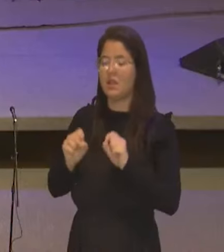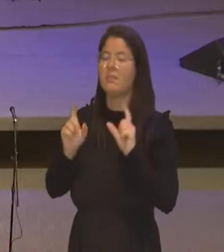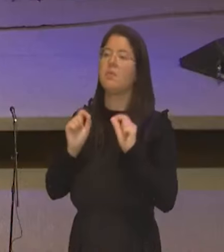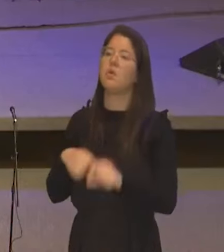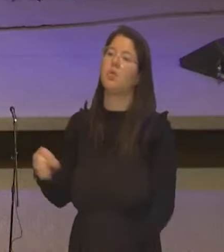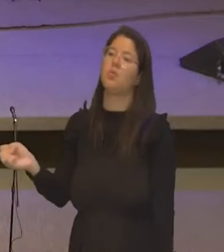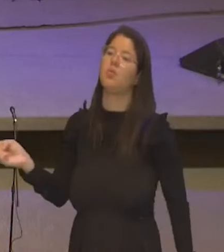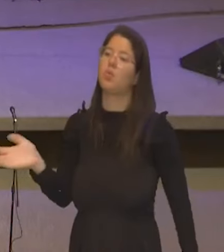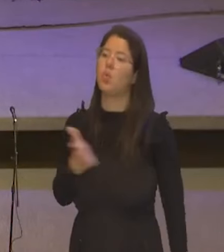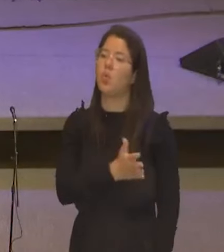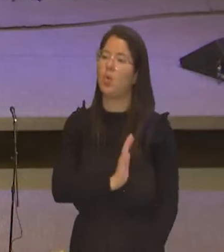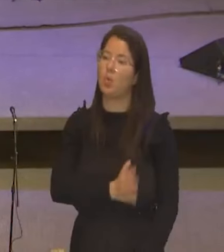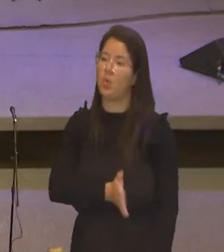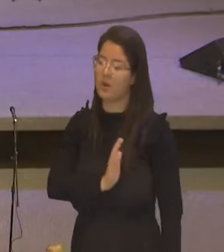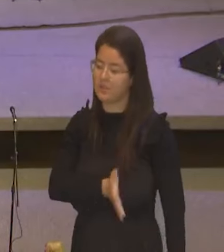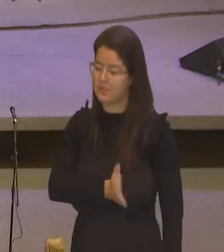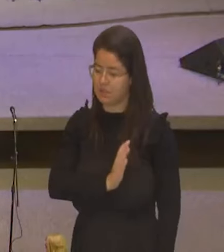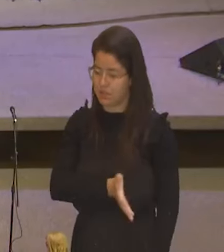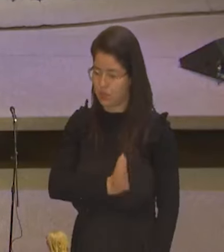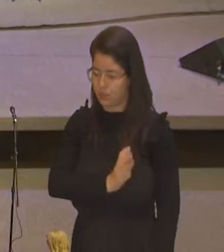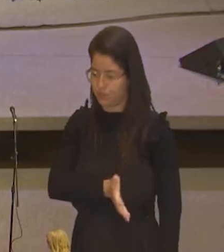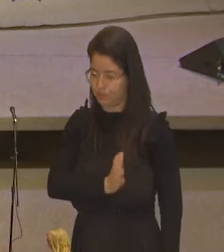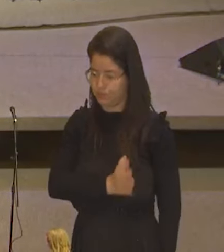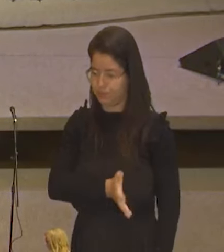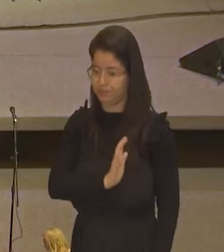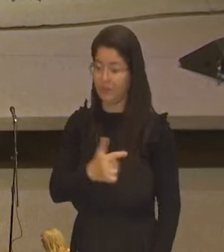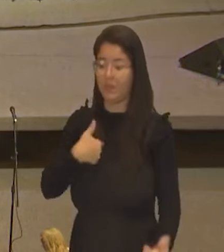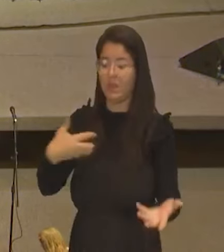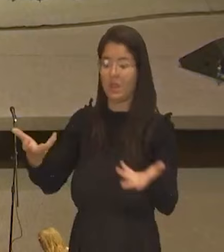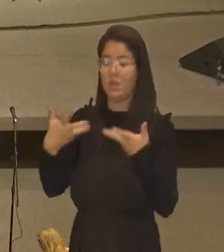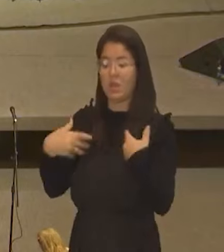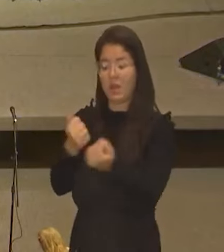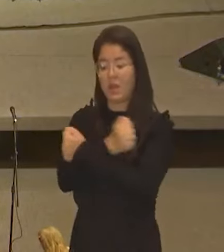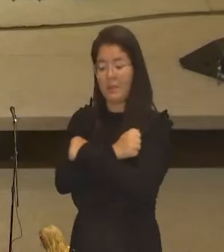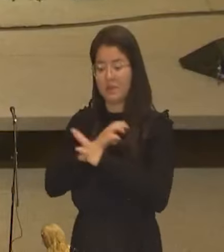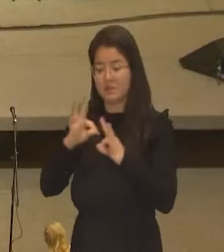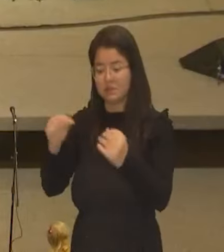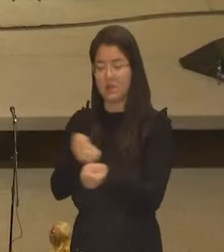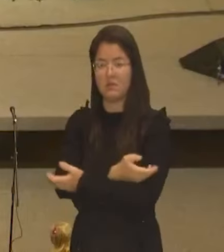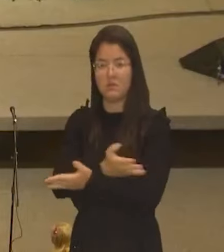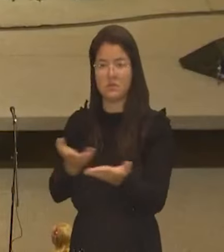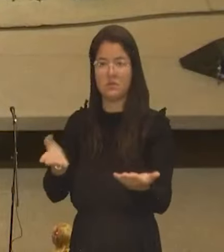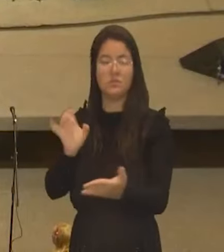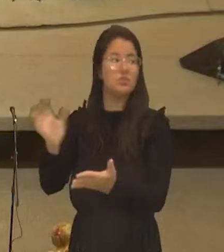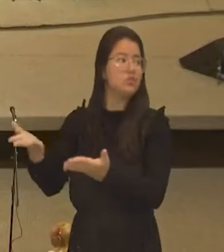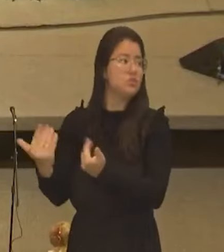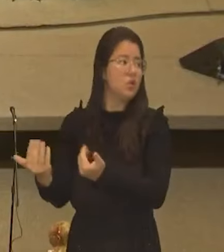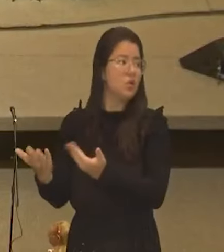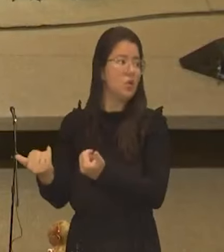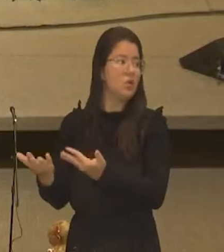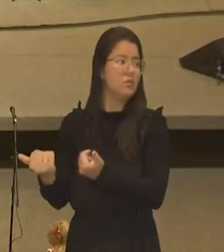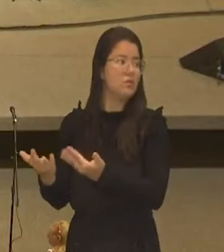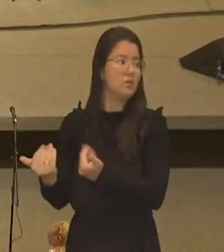um novo coração. E eu quero dar um abraço em você, esse jovem aqui,